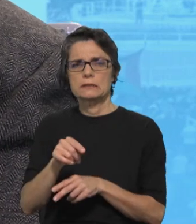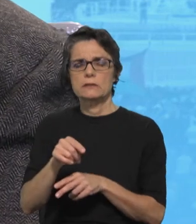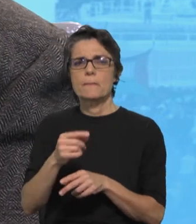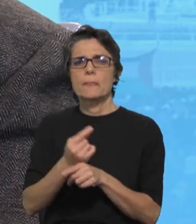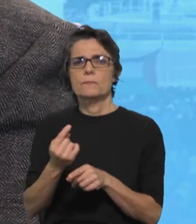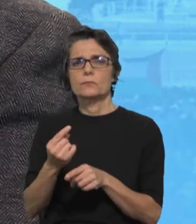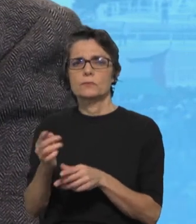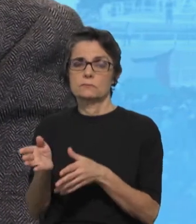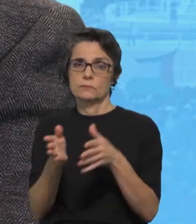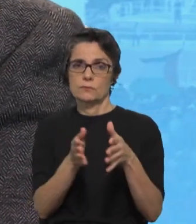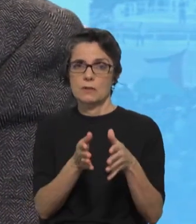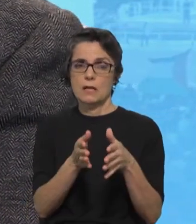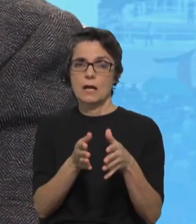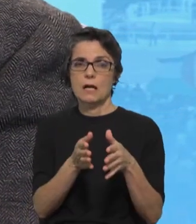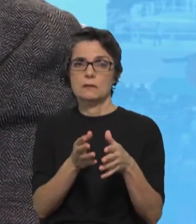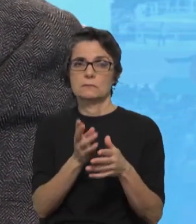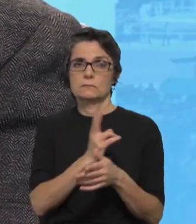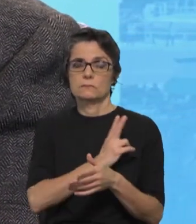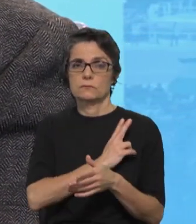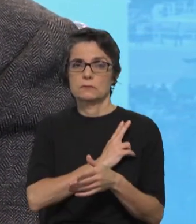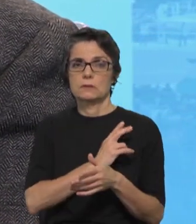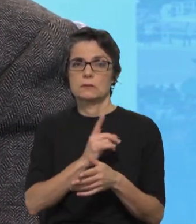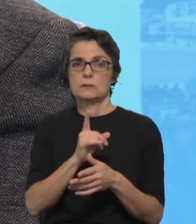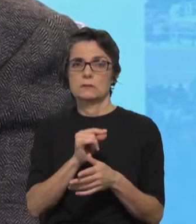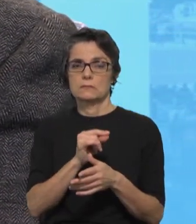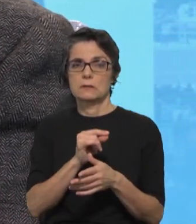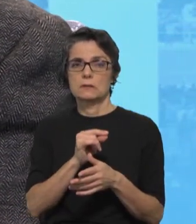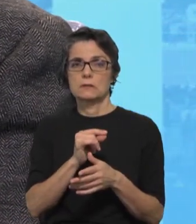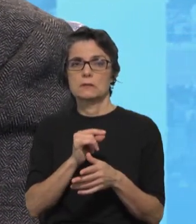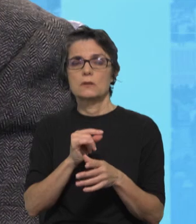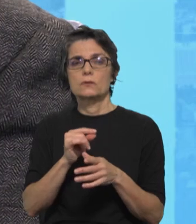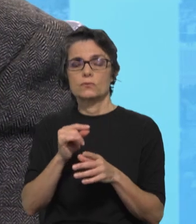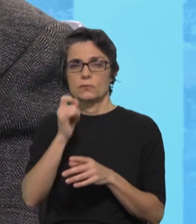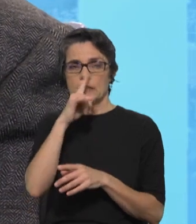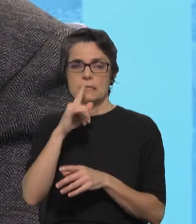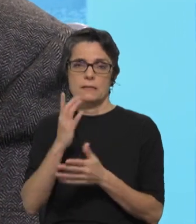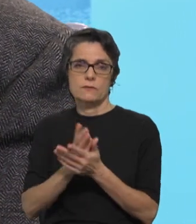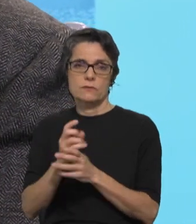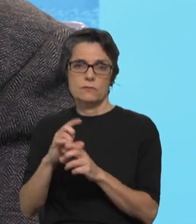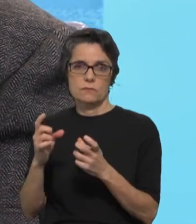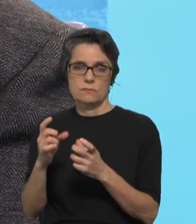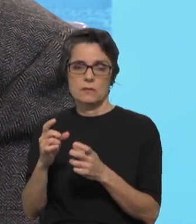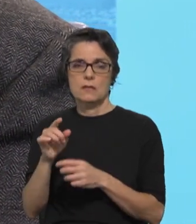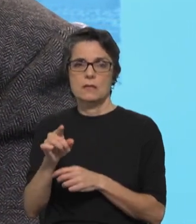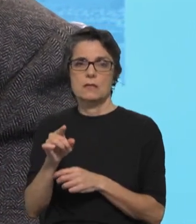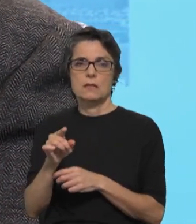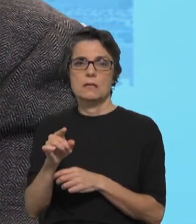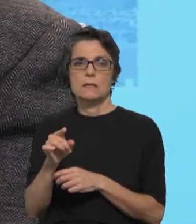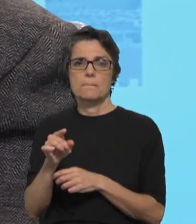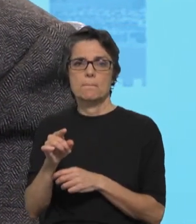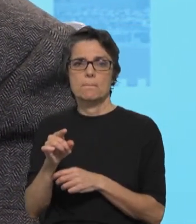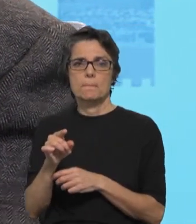só dos universitários, mas também dos liceais. E